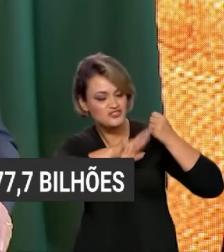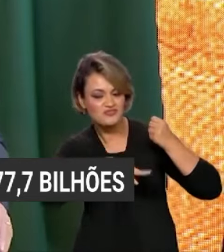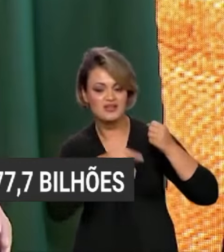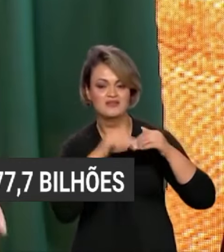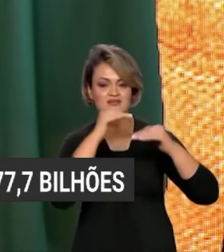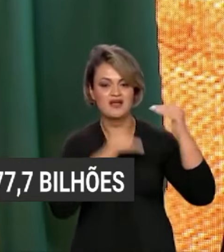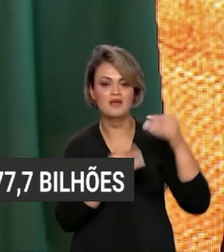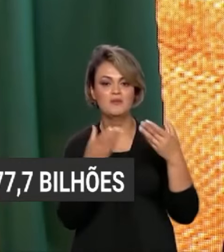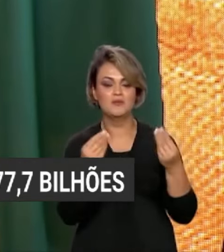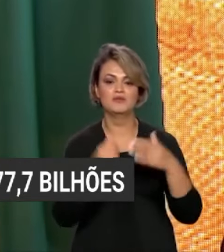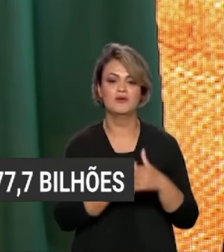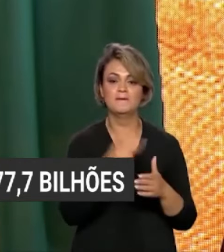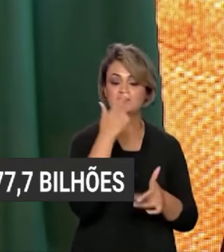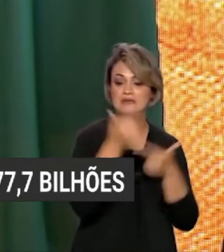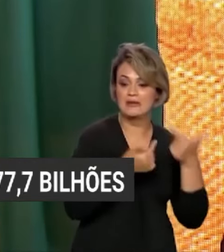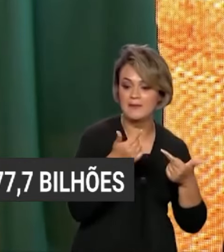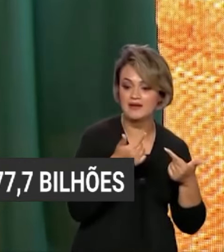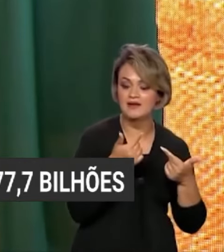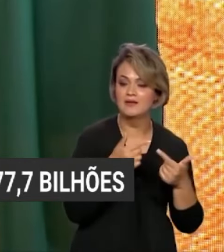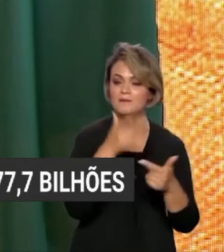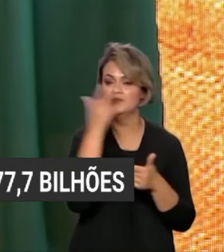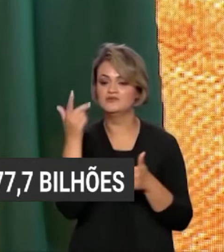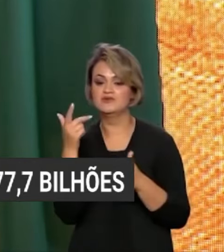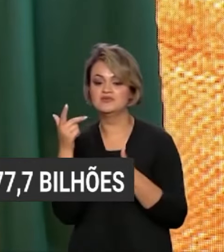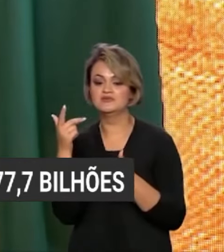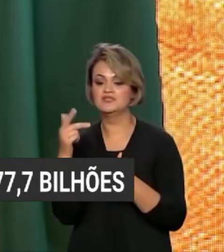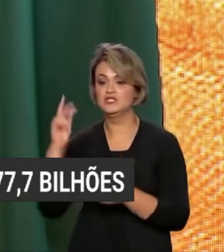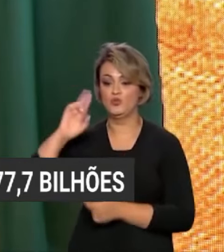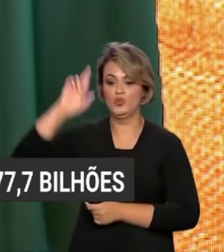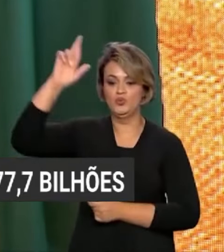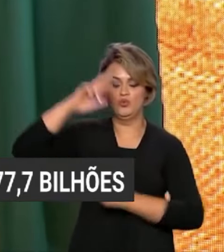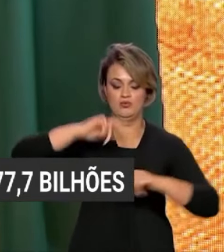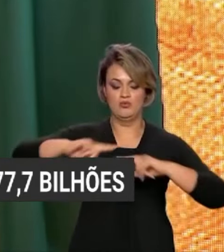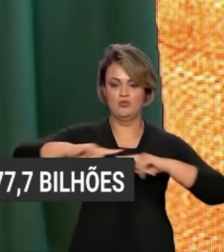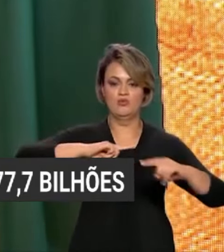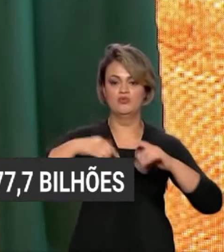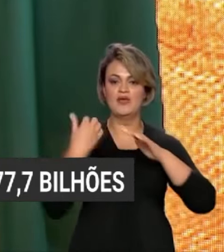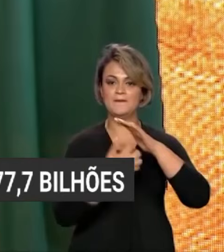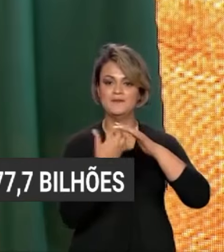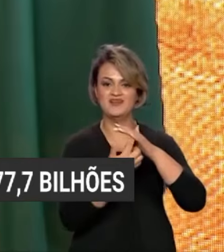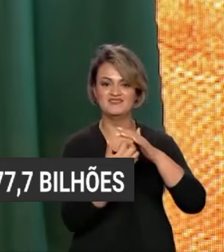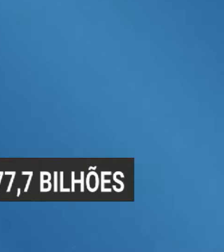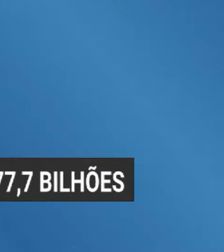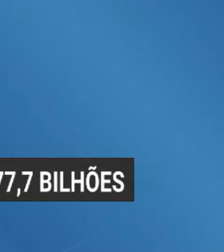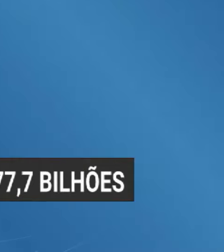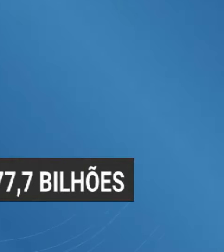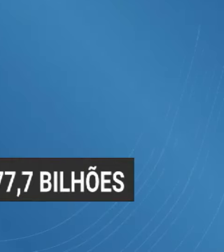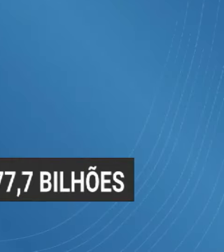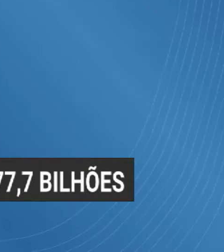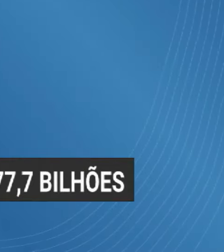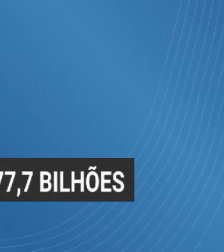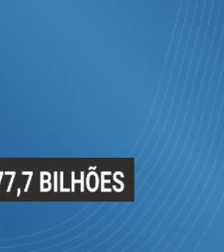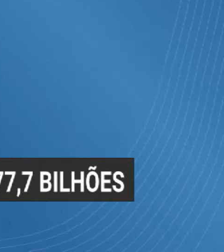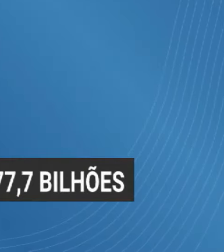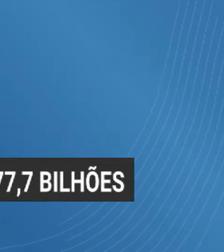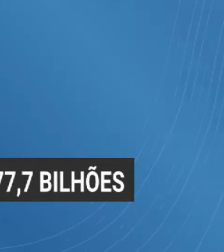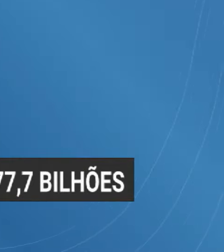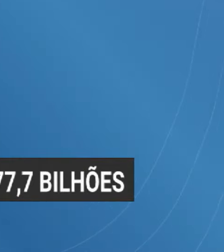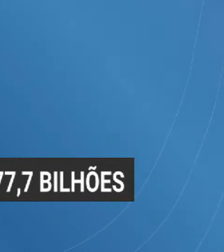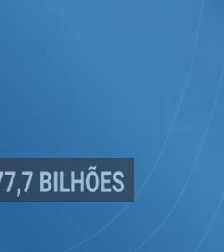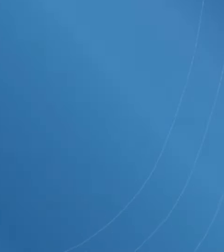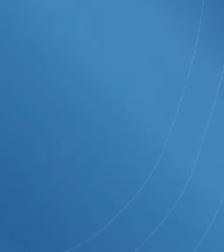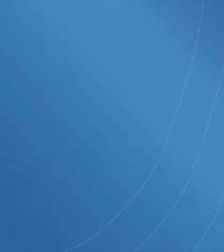entre aqueles que trabalham e aqueles que são Donos das empresas que produzem trabalho serão mais de